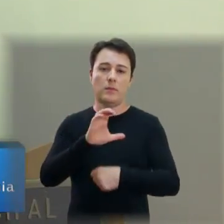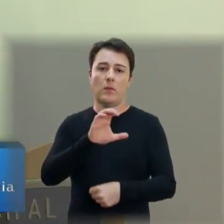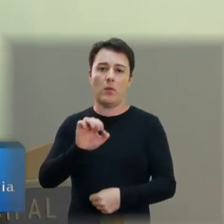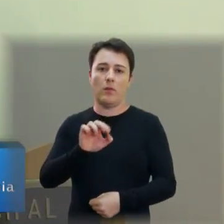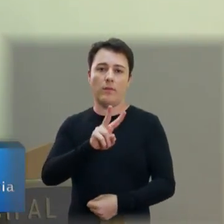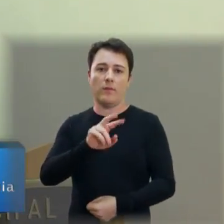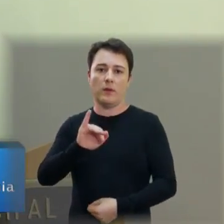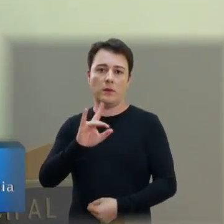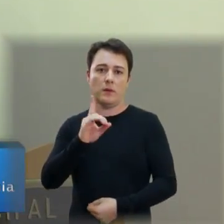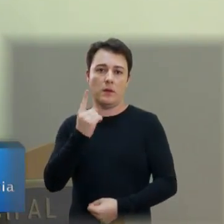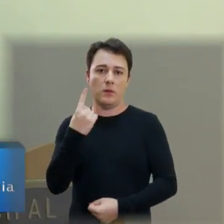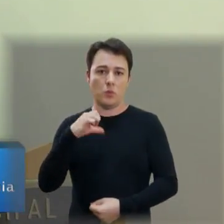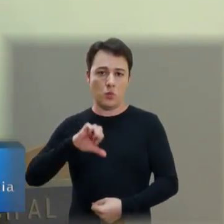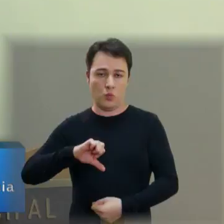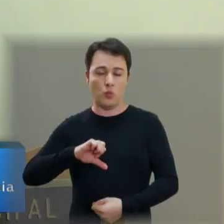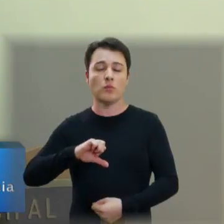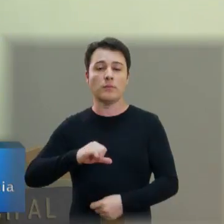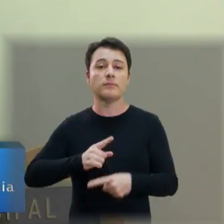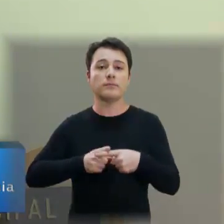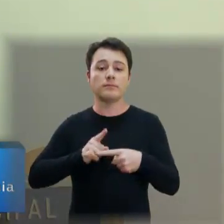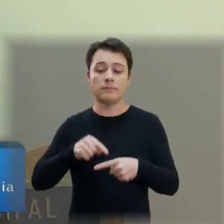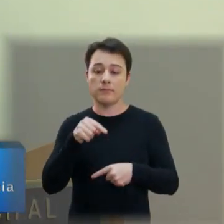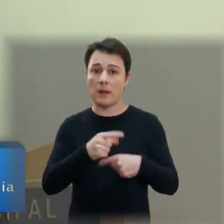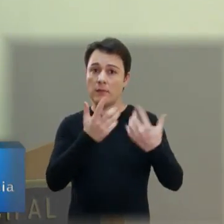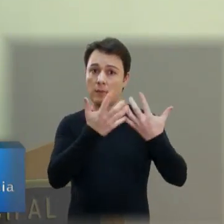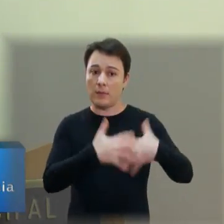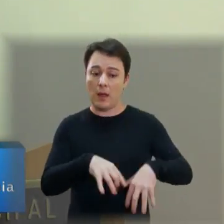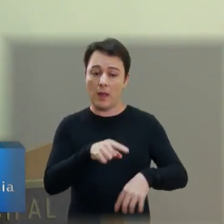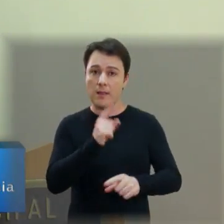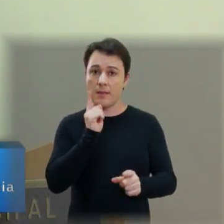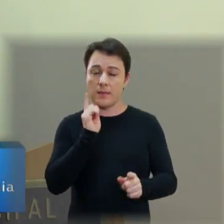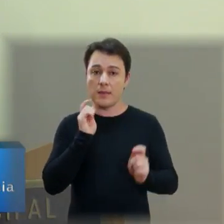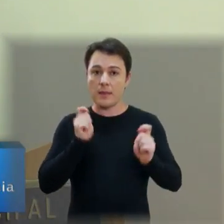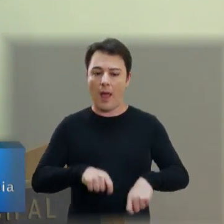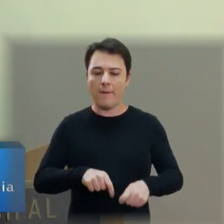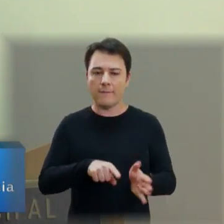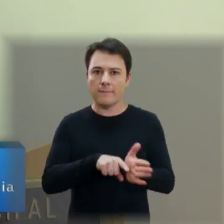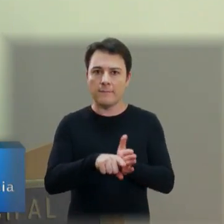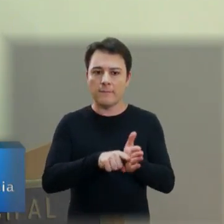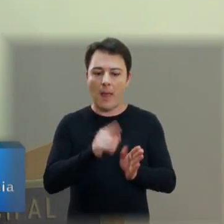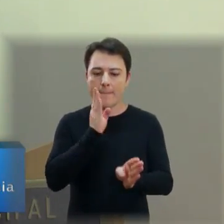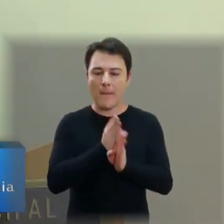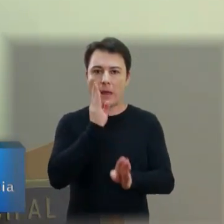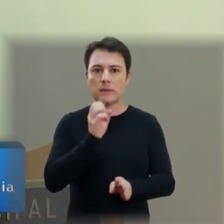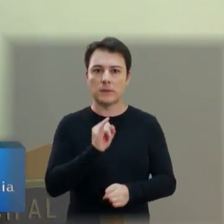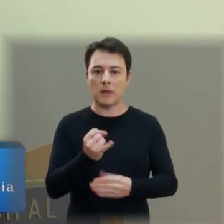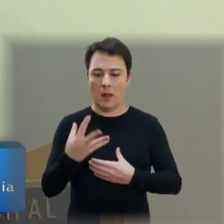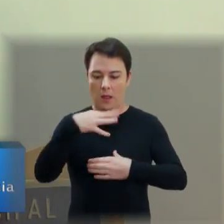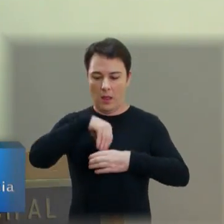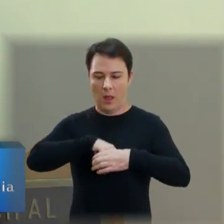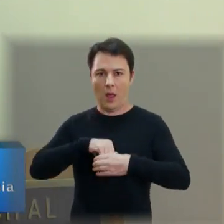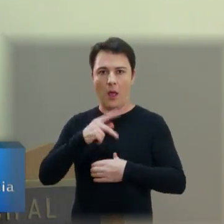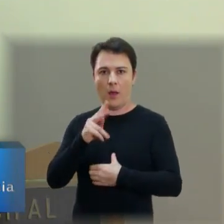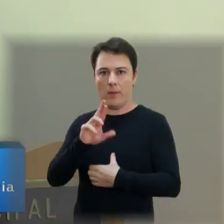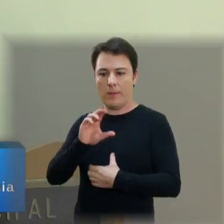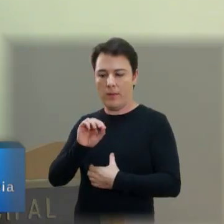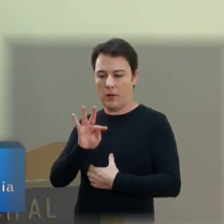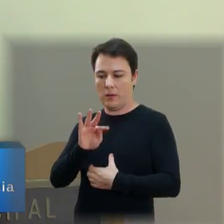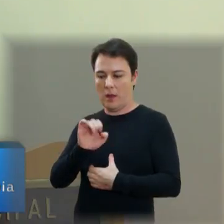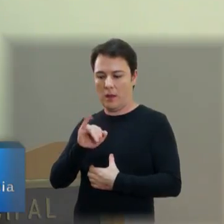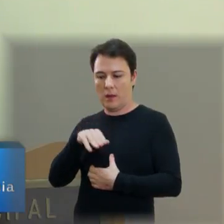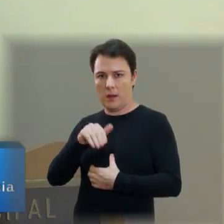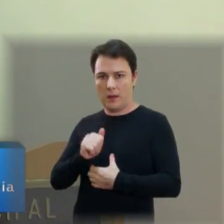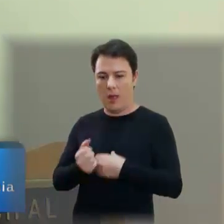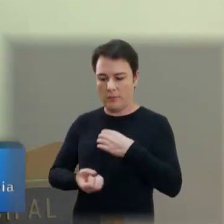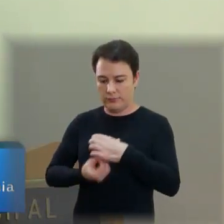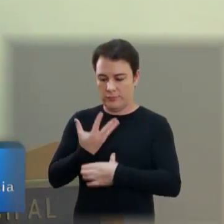Covid-19, pois ele permite saber se o paciente possui proteína criada pelo coronavírus,